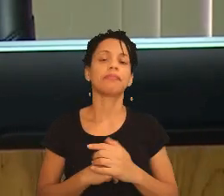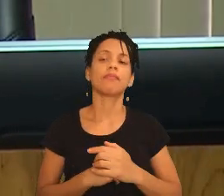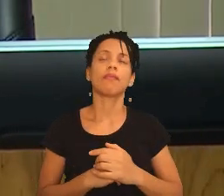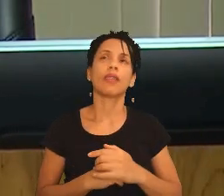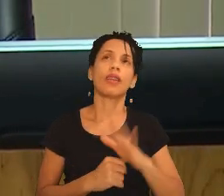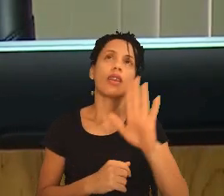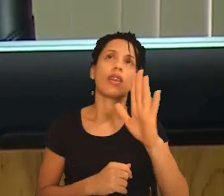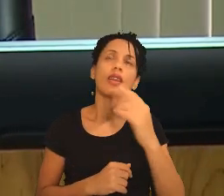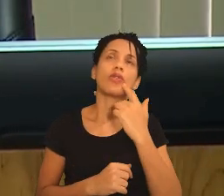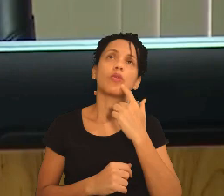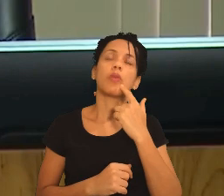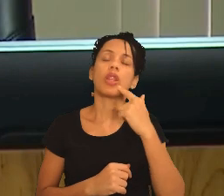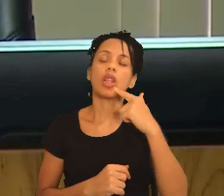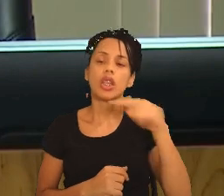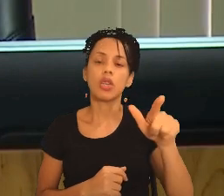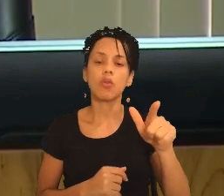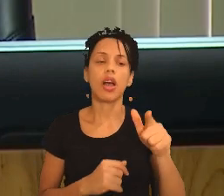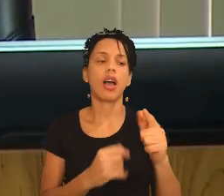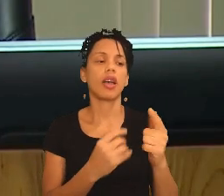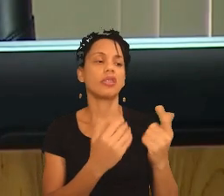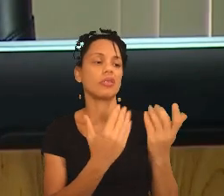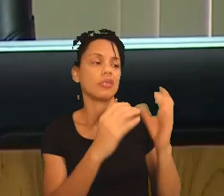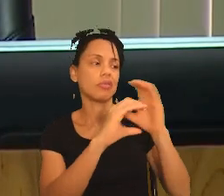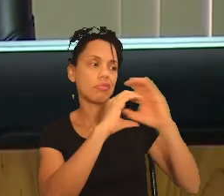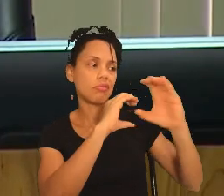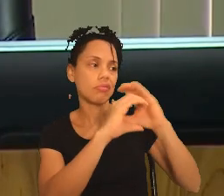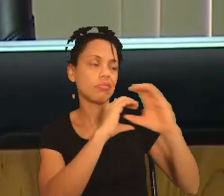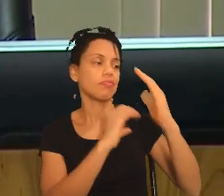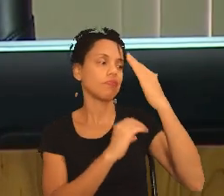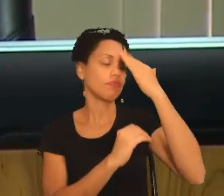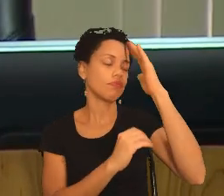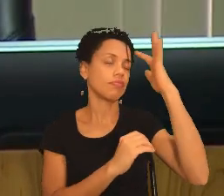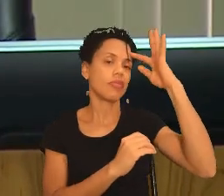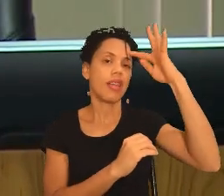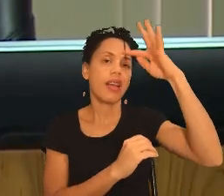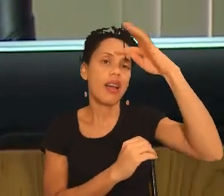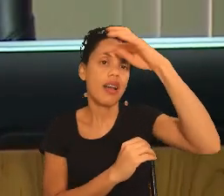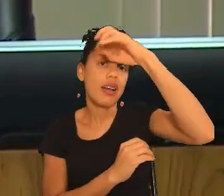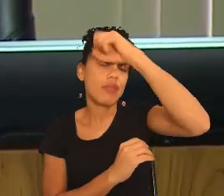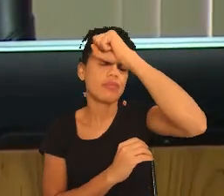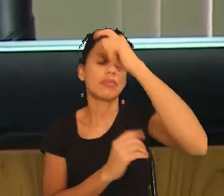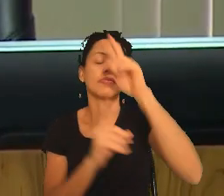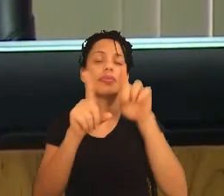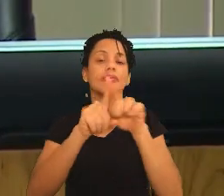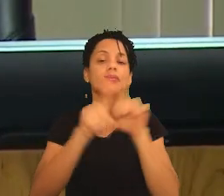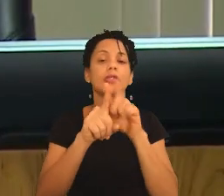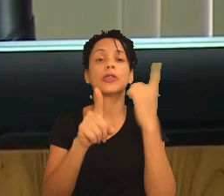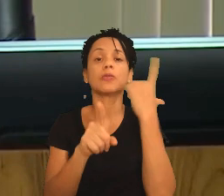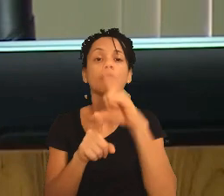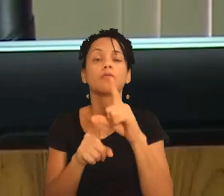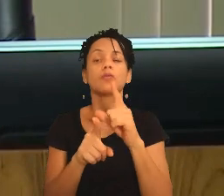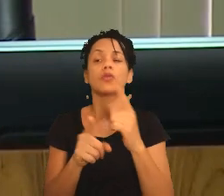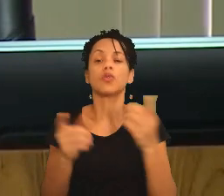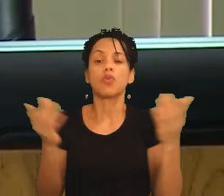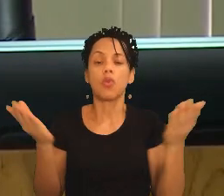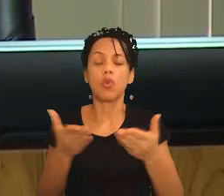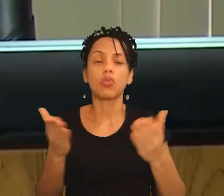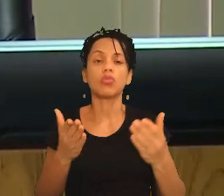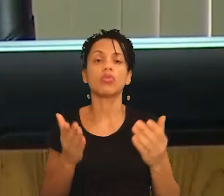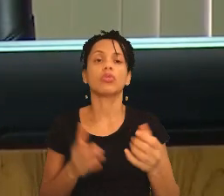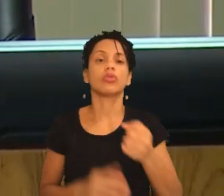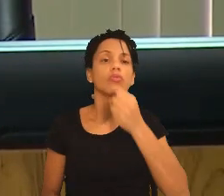importante nessa luta, né? Porque traz um pouco da realidade que a gente tem lá dentro da aldeia, numa